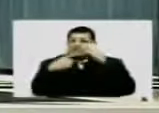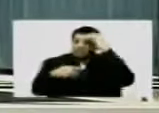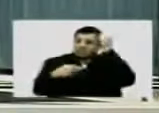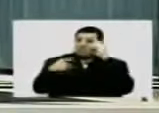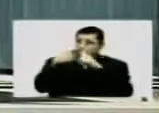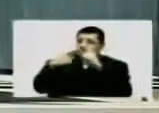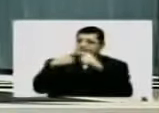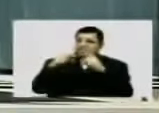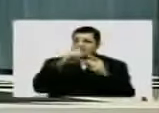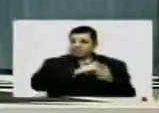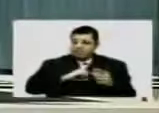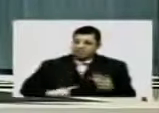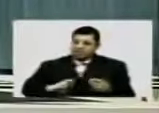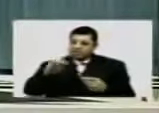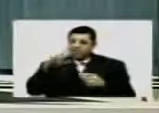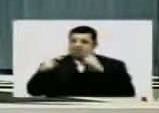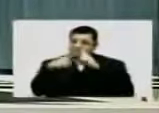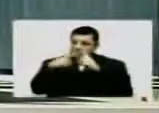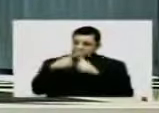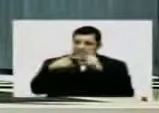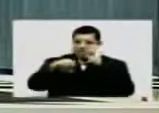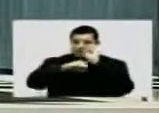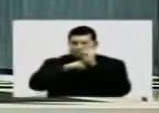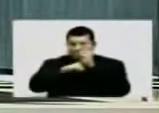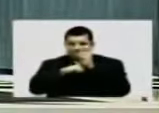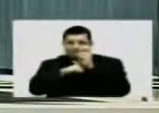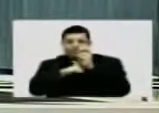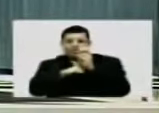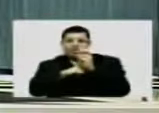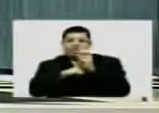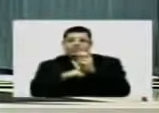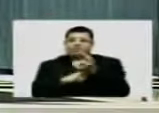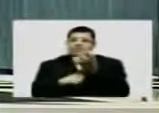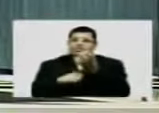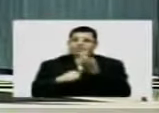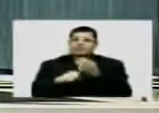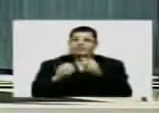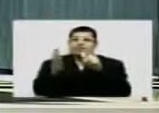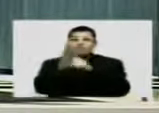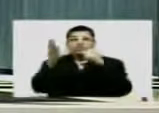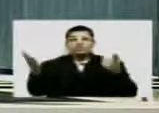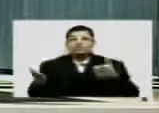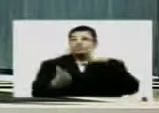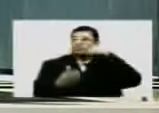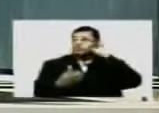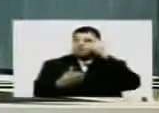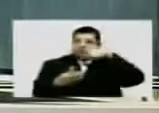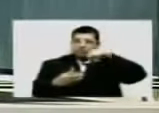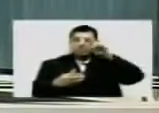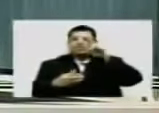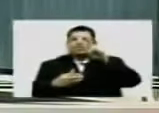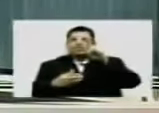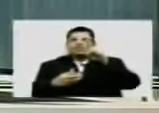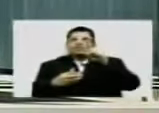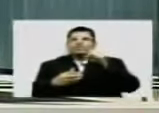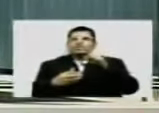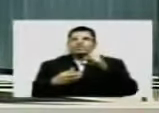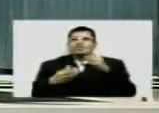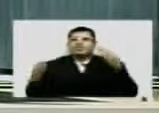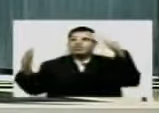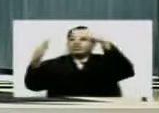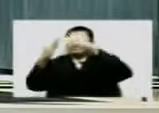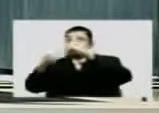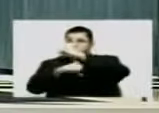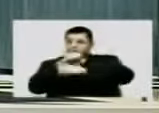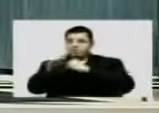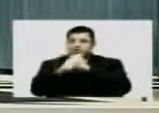por quê, deputado Marco Rota? Porque a Assembleia Legislativa, que segundo um jornal de ontem, vai gastar até o final